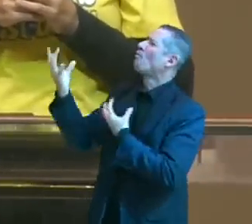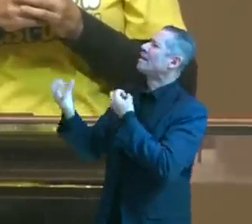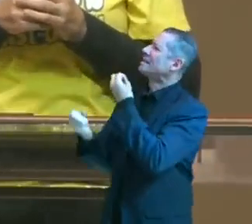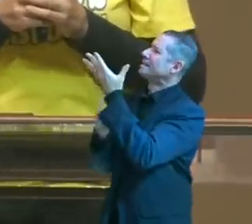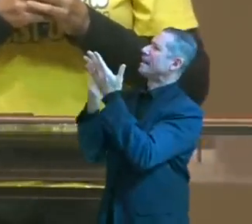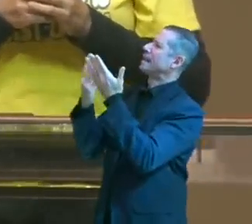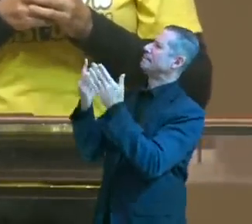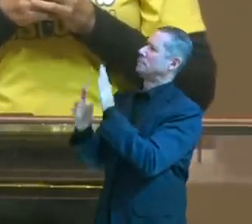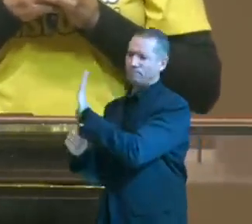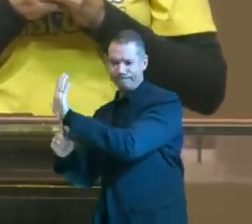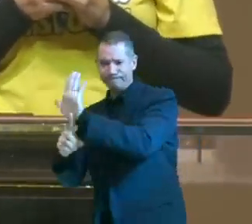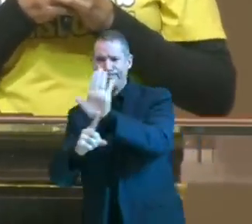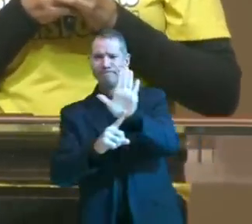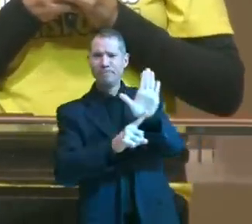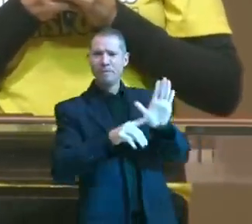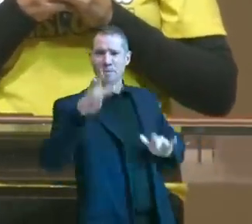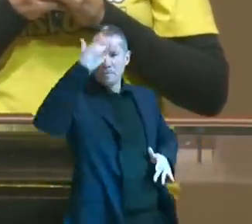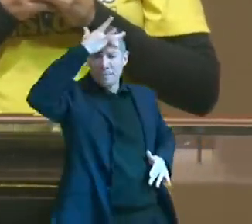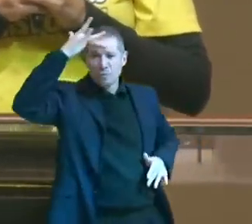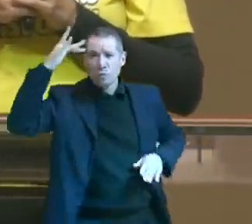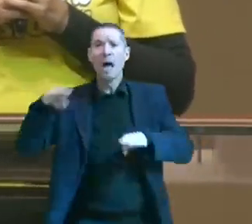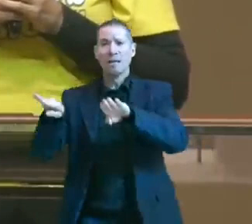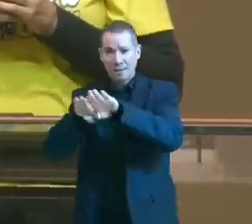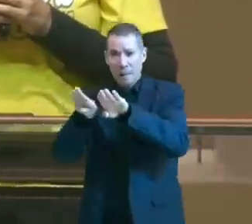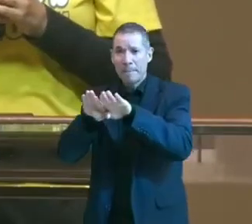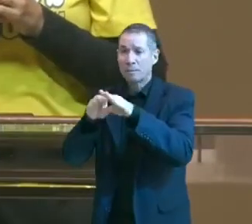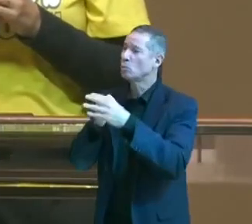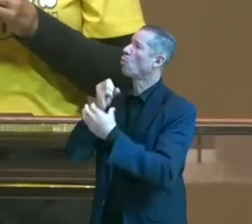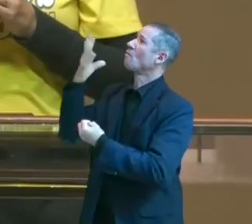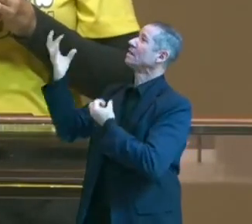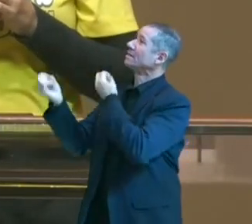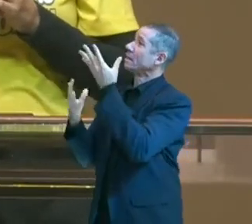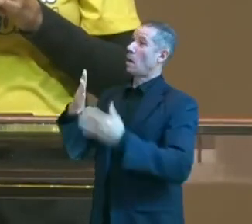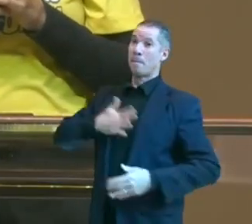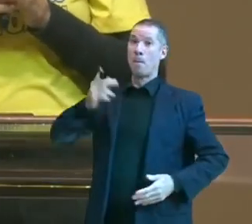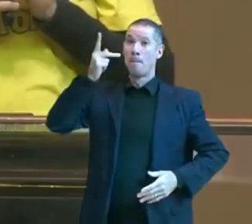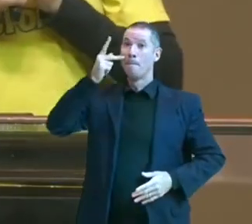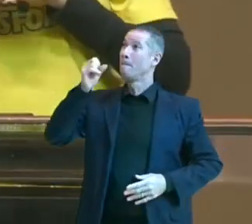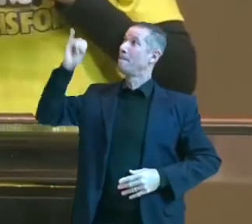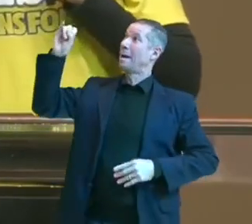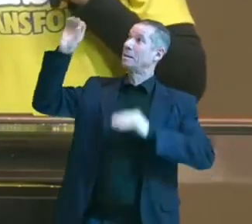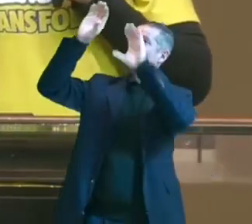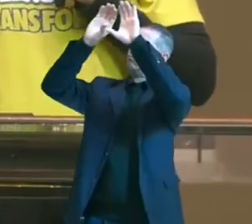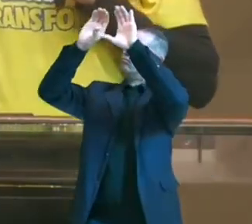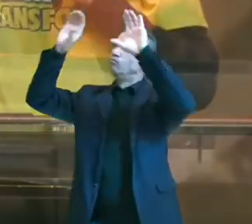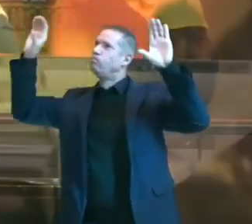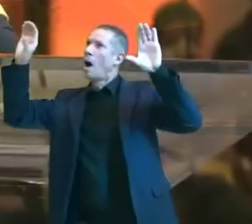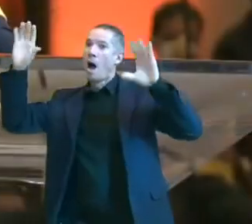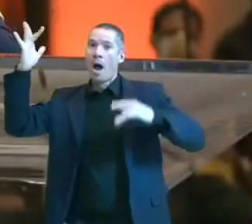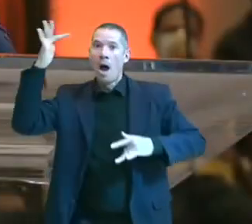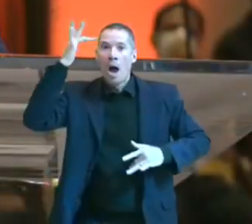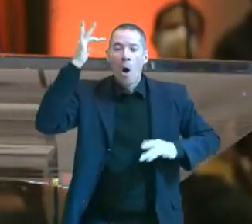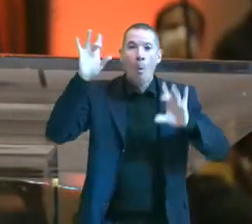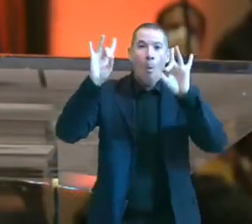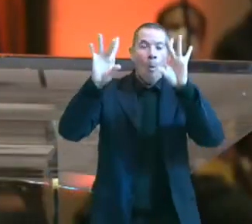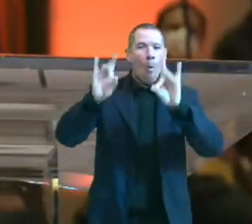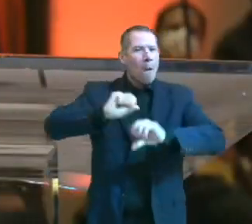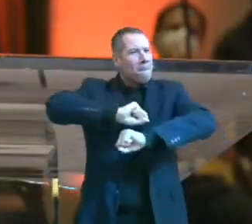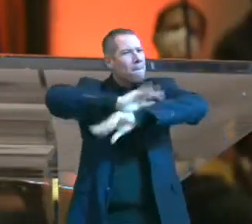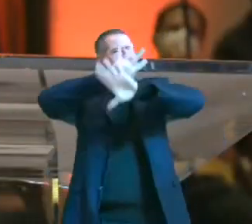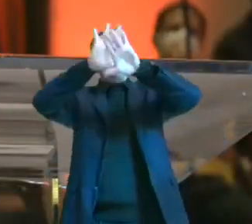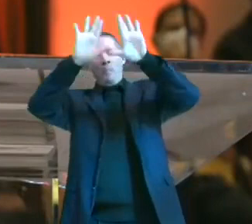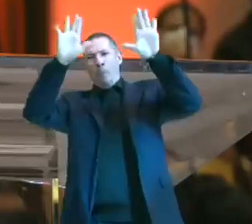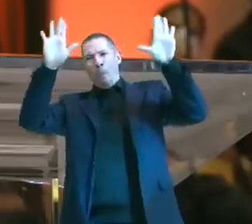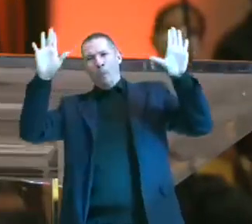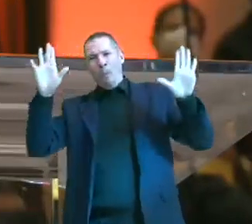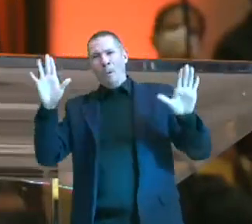dos homens, eu também o confessarei diante do meu Pai que está nos céus. Que privilégio